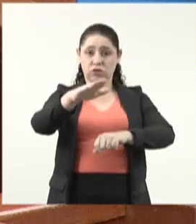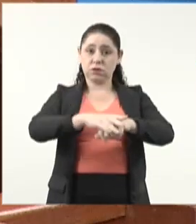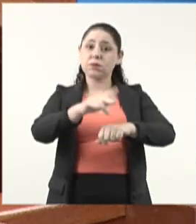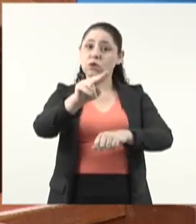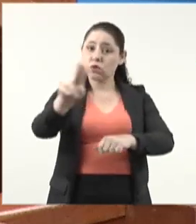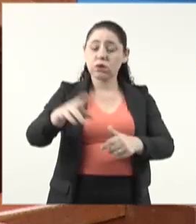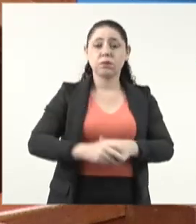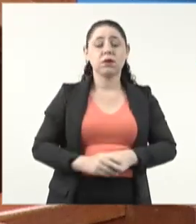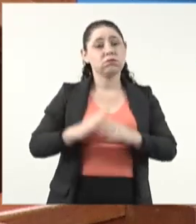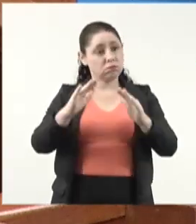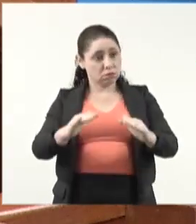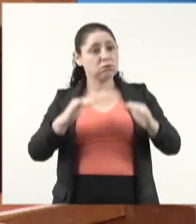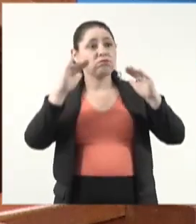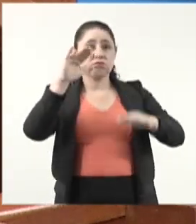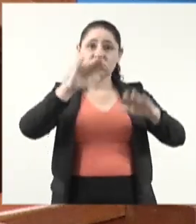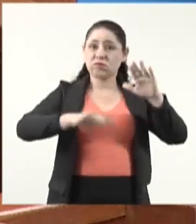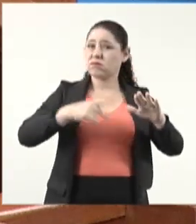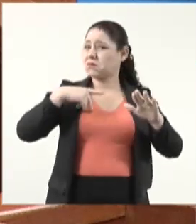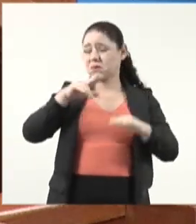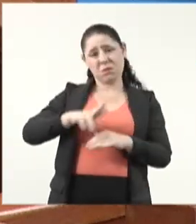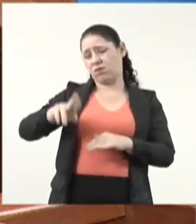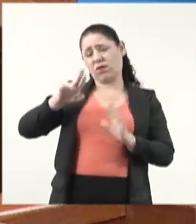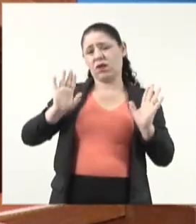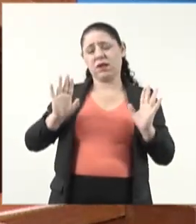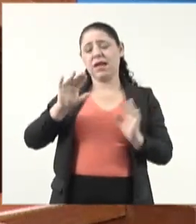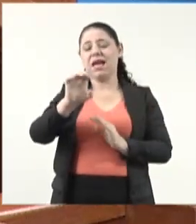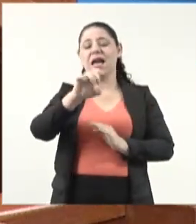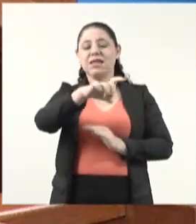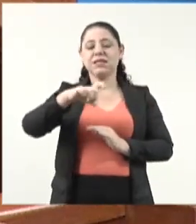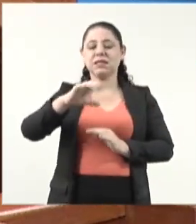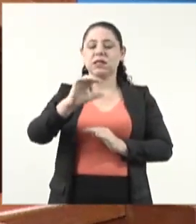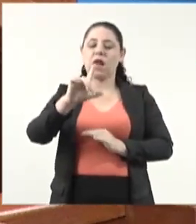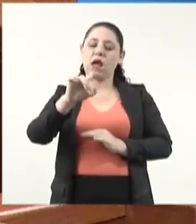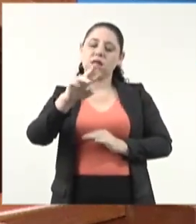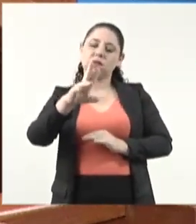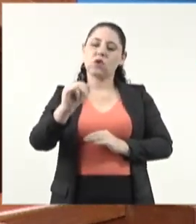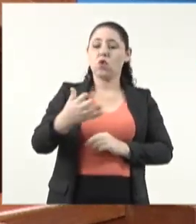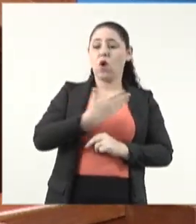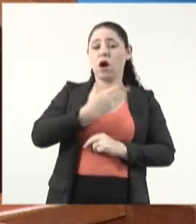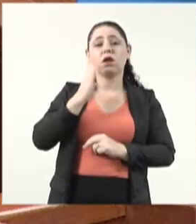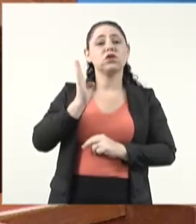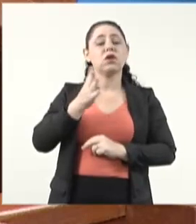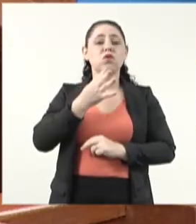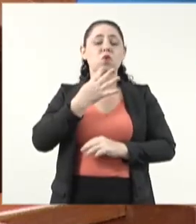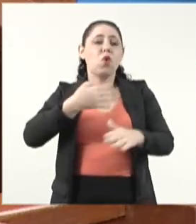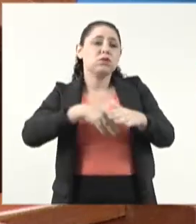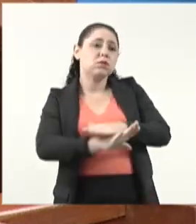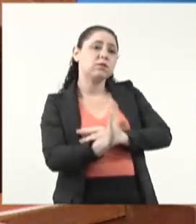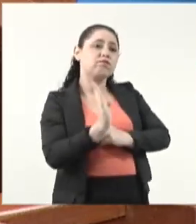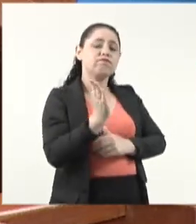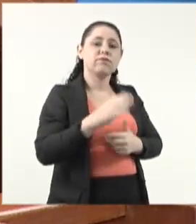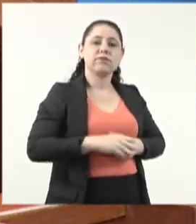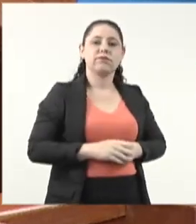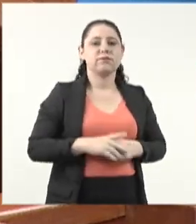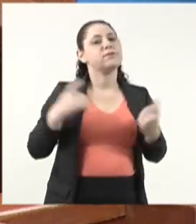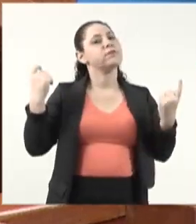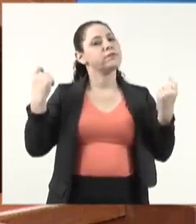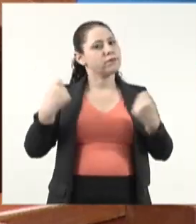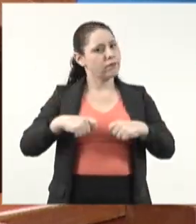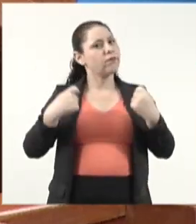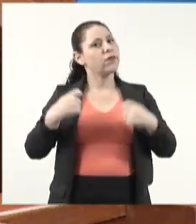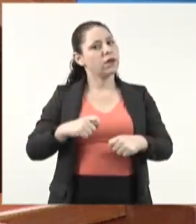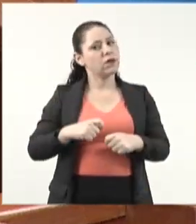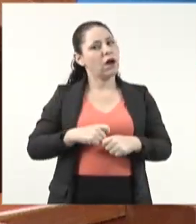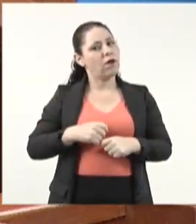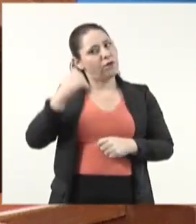inclusive, de excelência, que às vezes não é muito usual quando a gente já está acostumado com os colegas. Então, é preciso reagir.